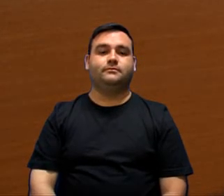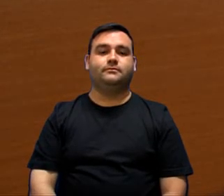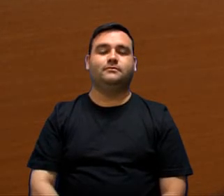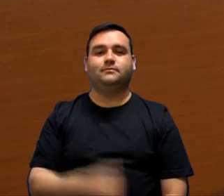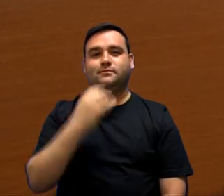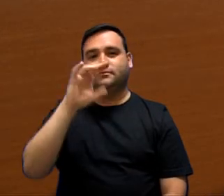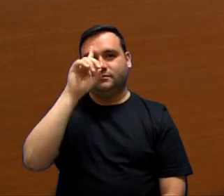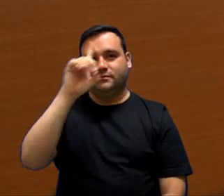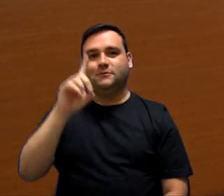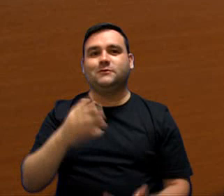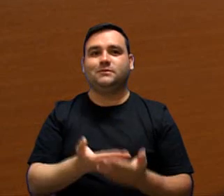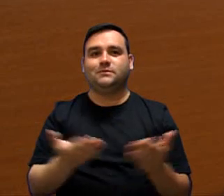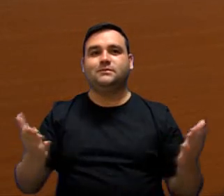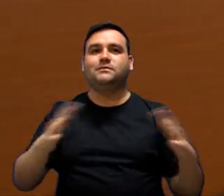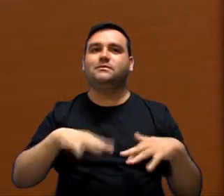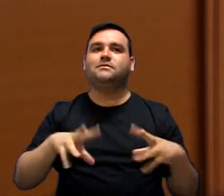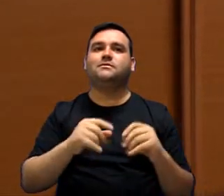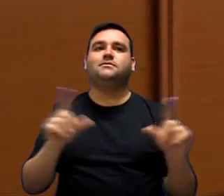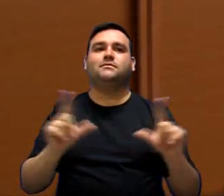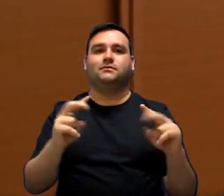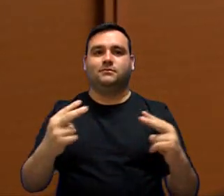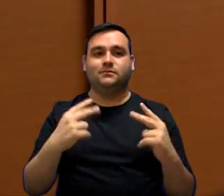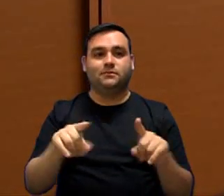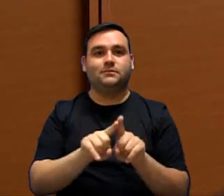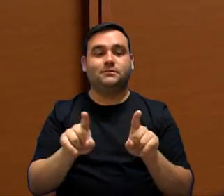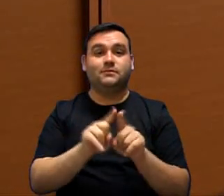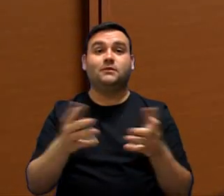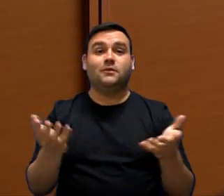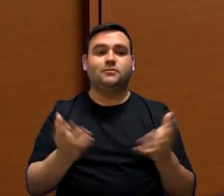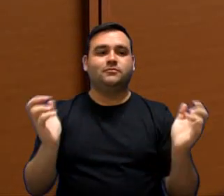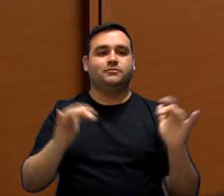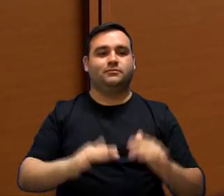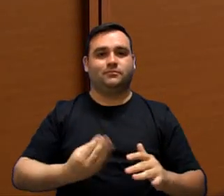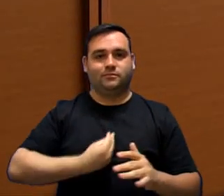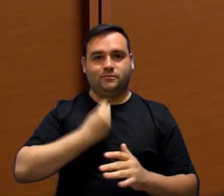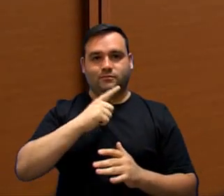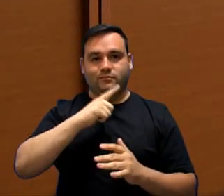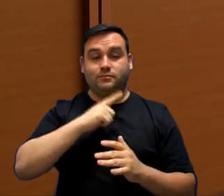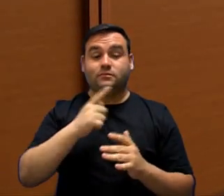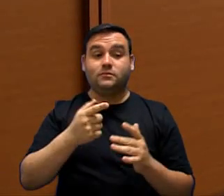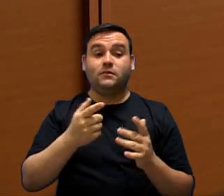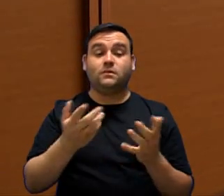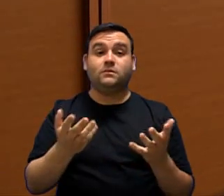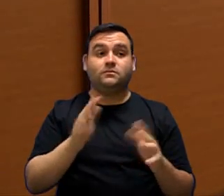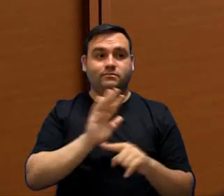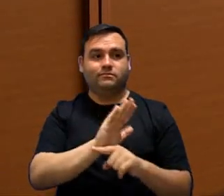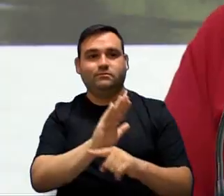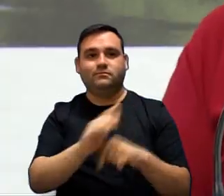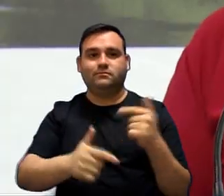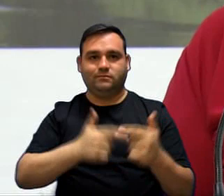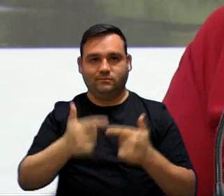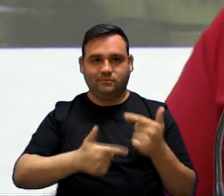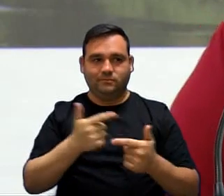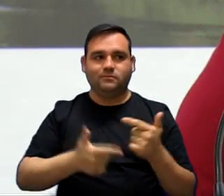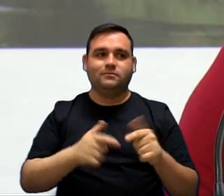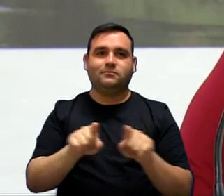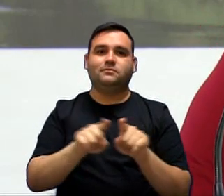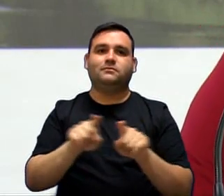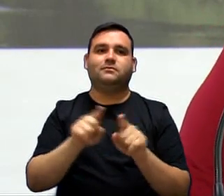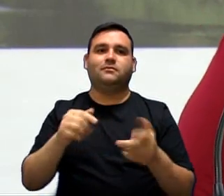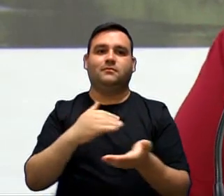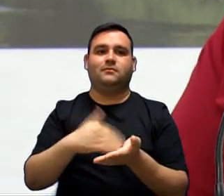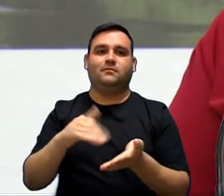Bom dia a todos que nos assistem, bom dia a todos que se encontram no plenário, assessores, ao